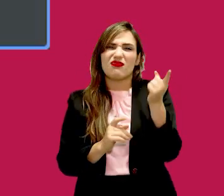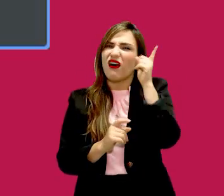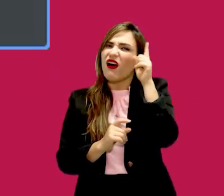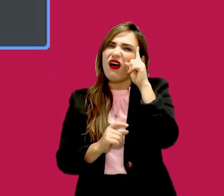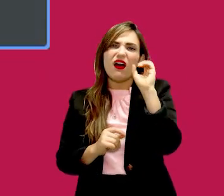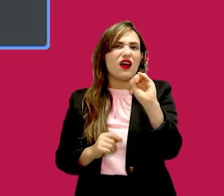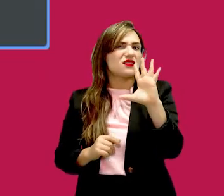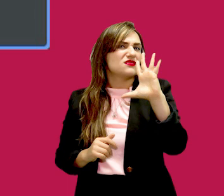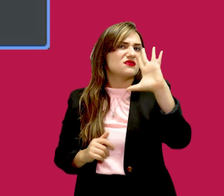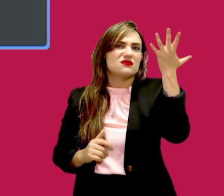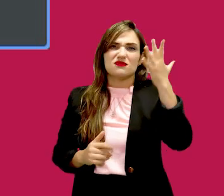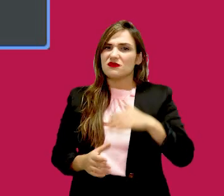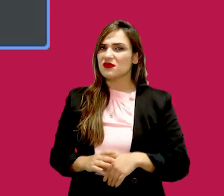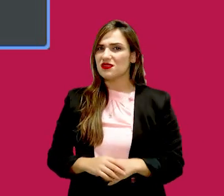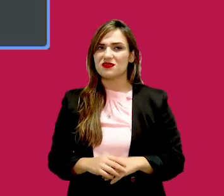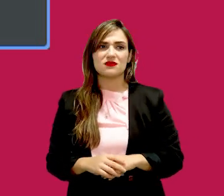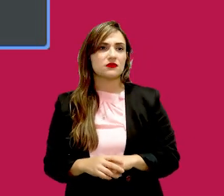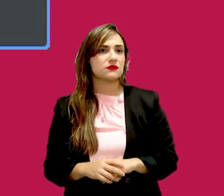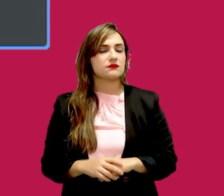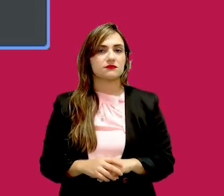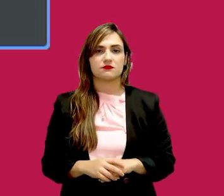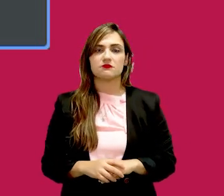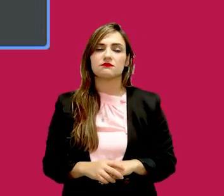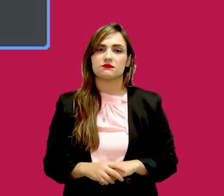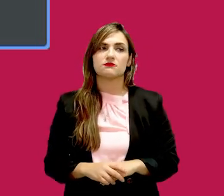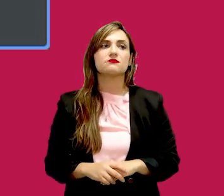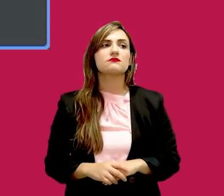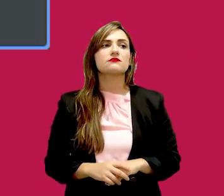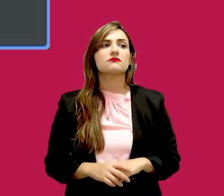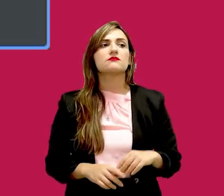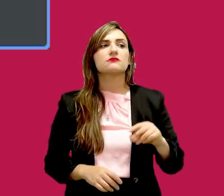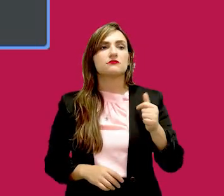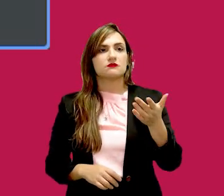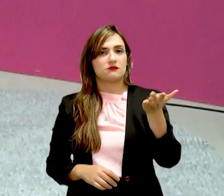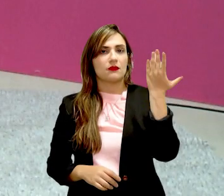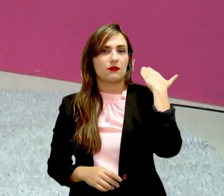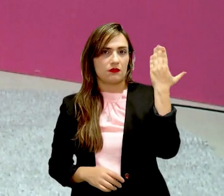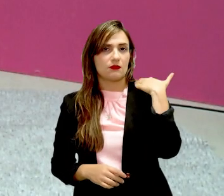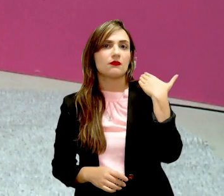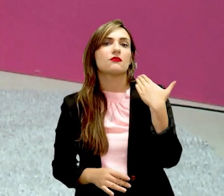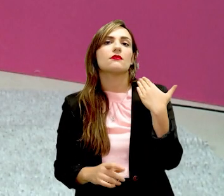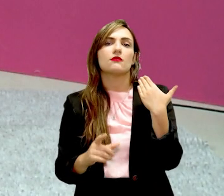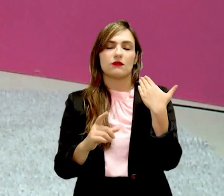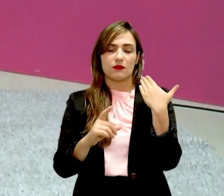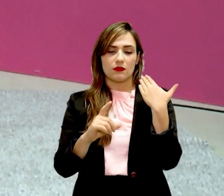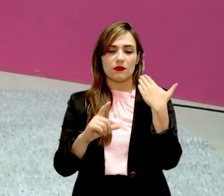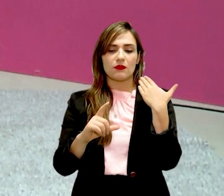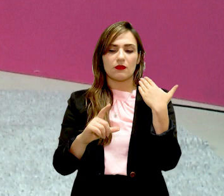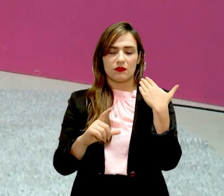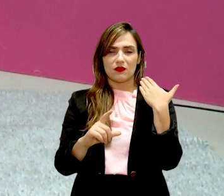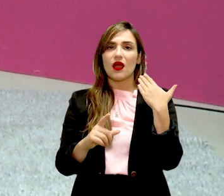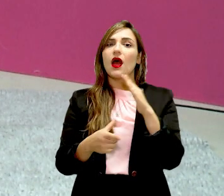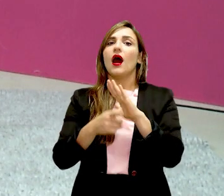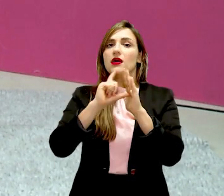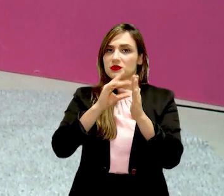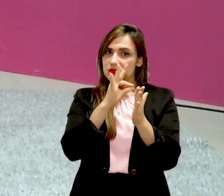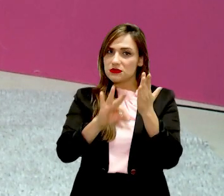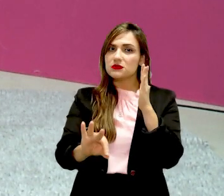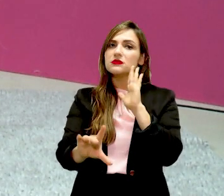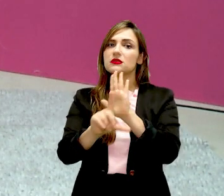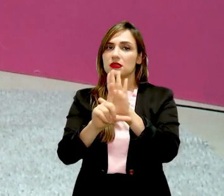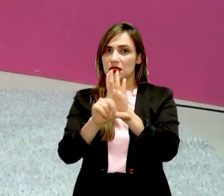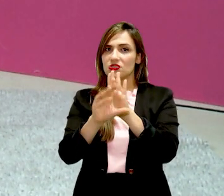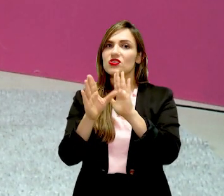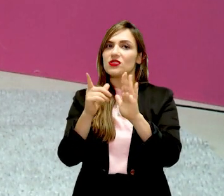São vários casos desde de que a lei foi promulgada e que a gente tem recebido de